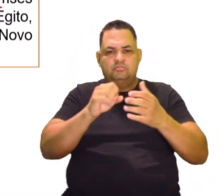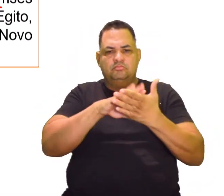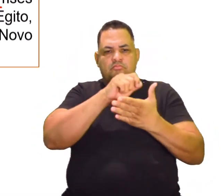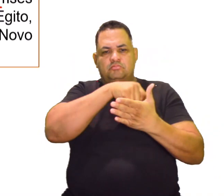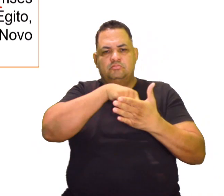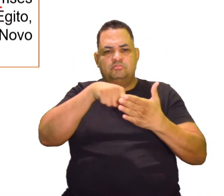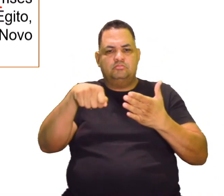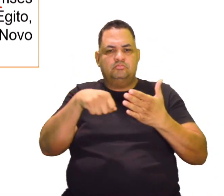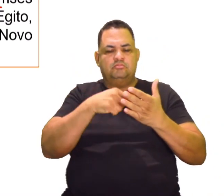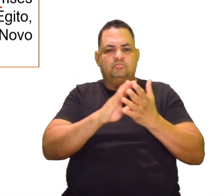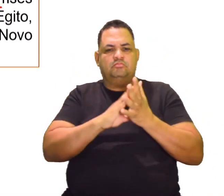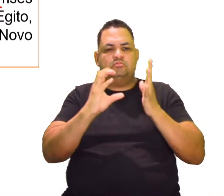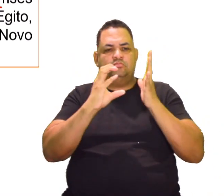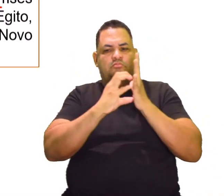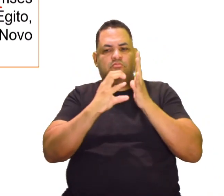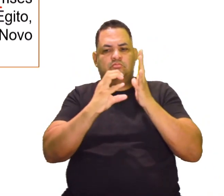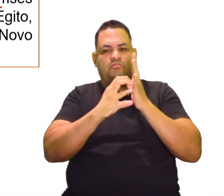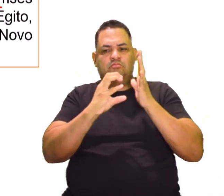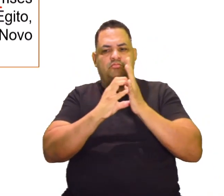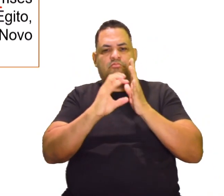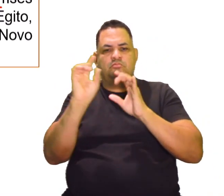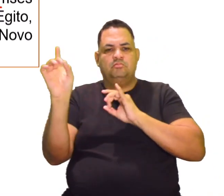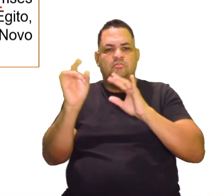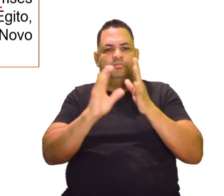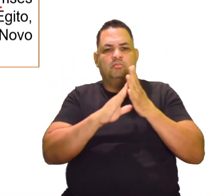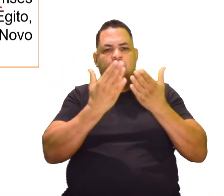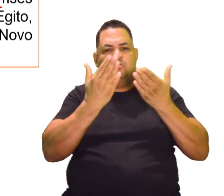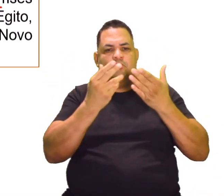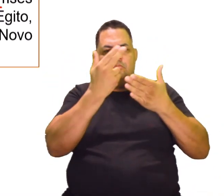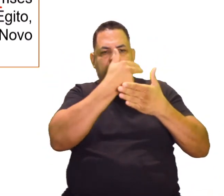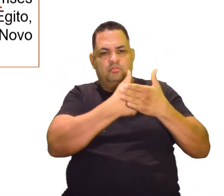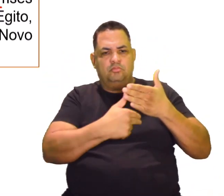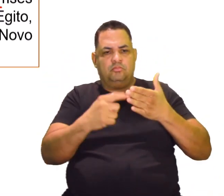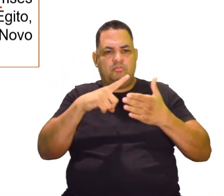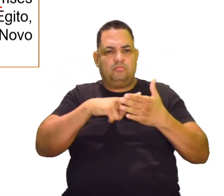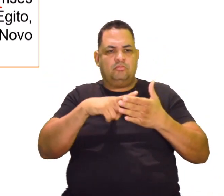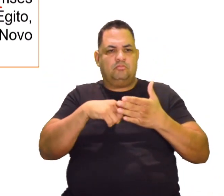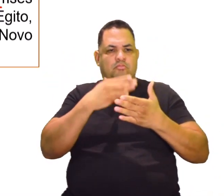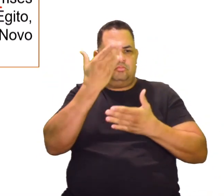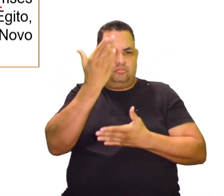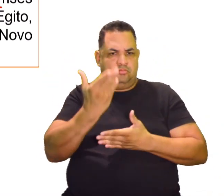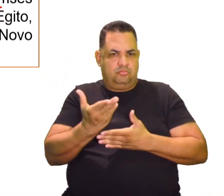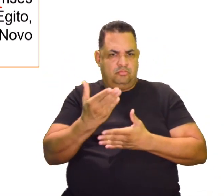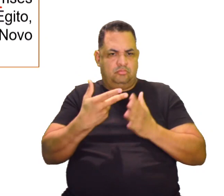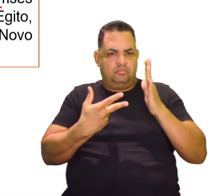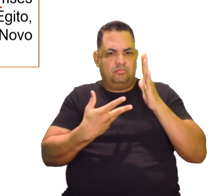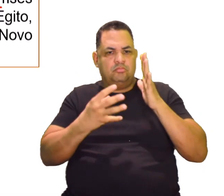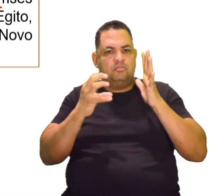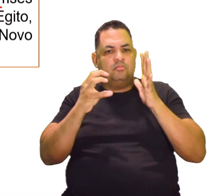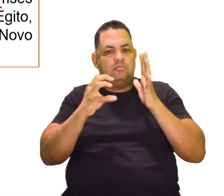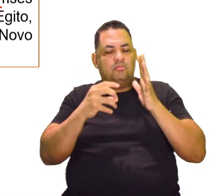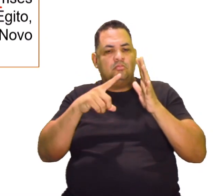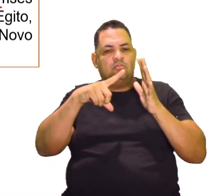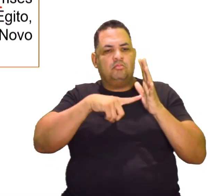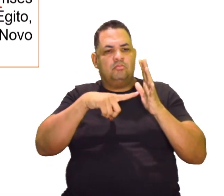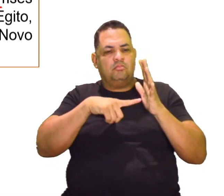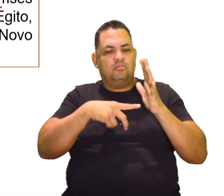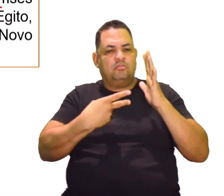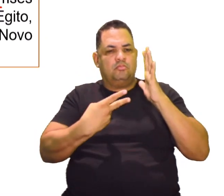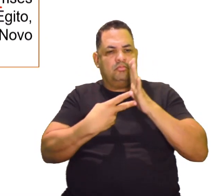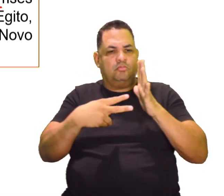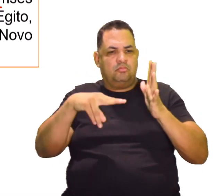Ó. Cada símbolo, né, tem especialistas que fazem leituras sobre isso. Cada símbolo tem